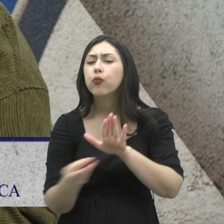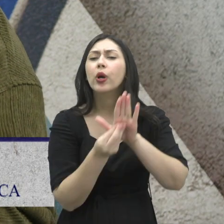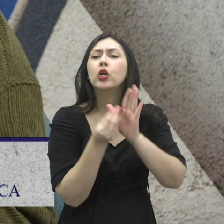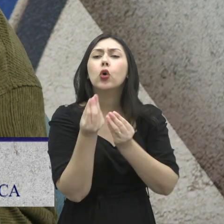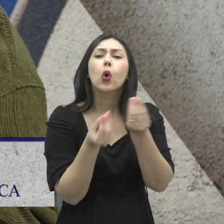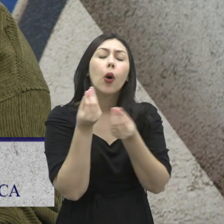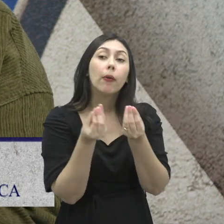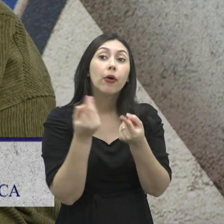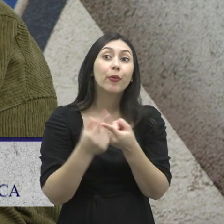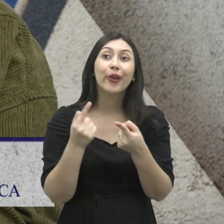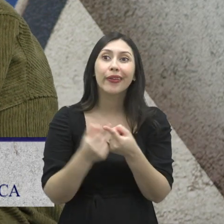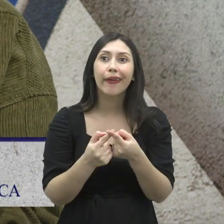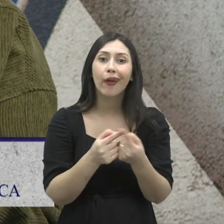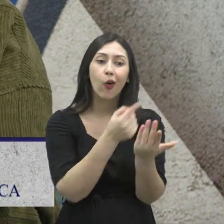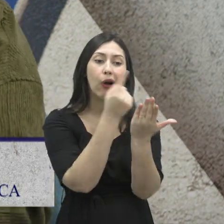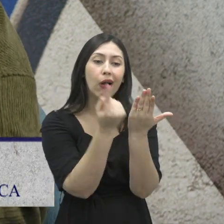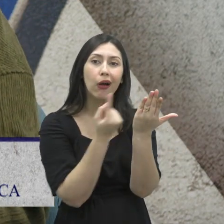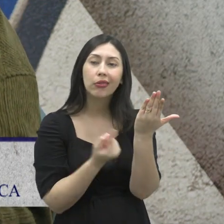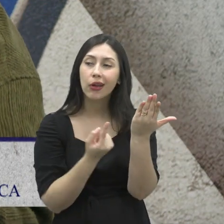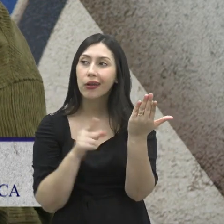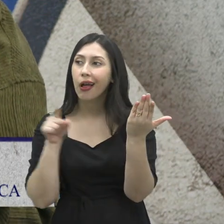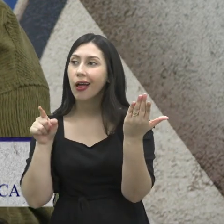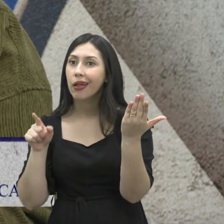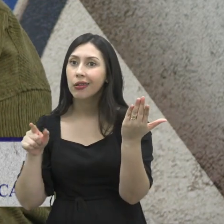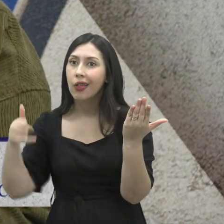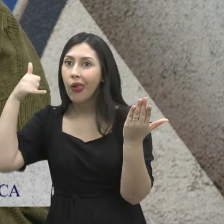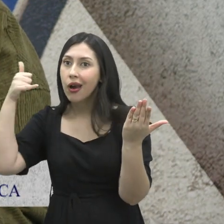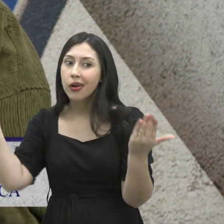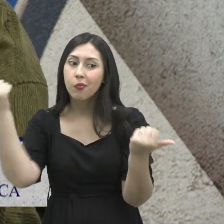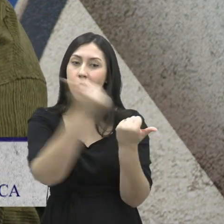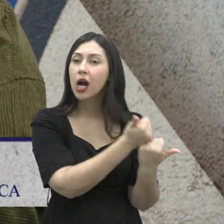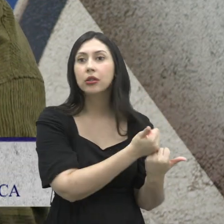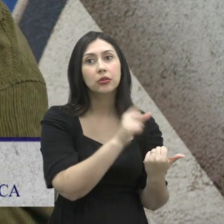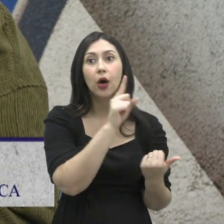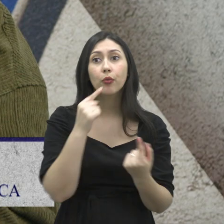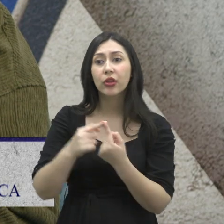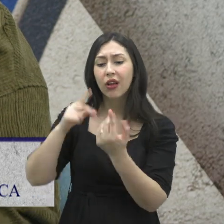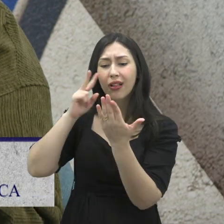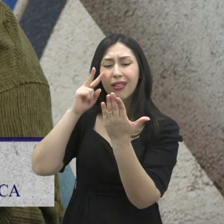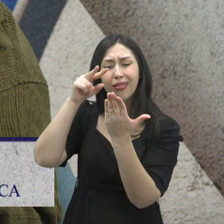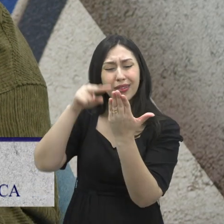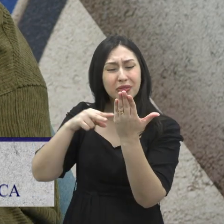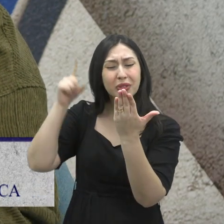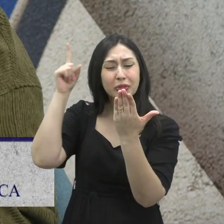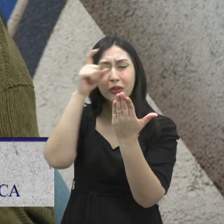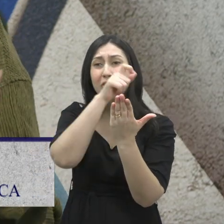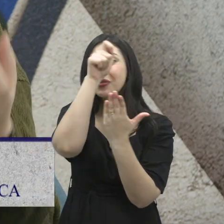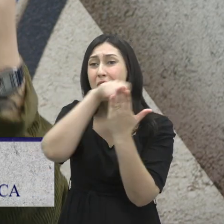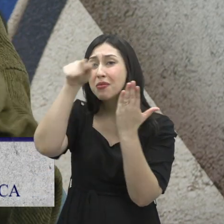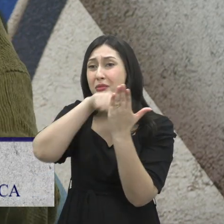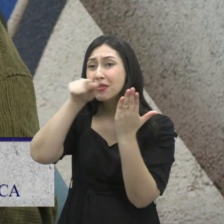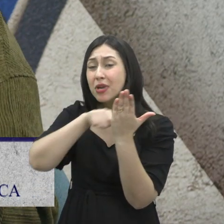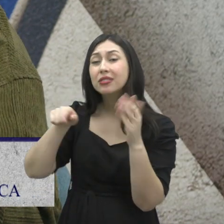pode substituir o caderno jamais. A leitura é muito mais difícil, né? A escrita fica muito mais difícil,